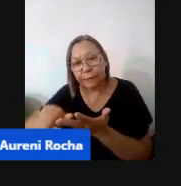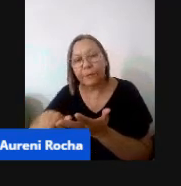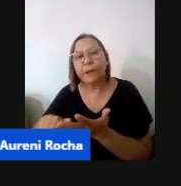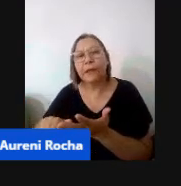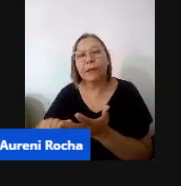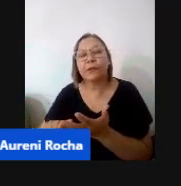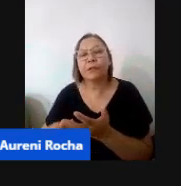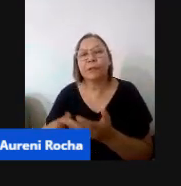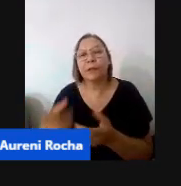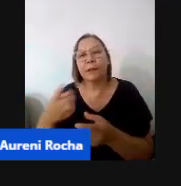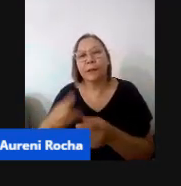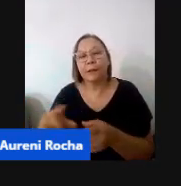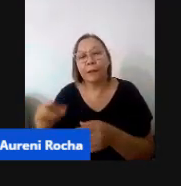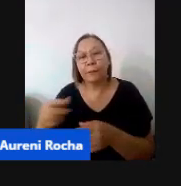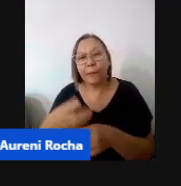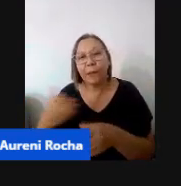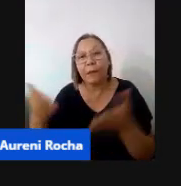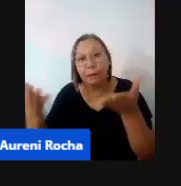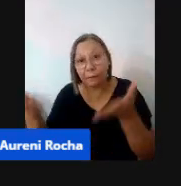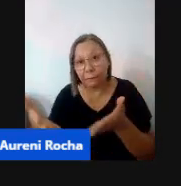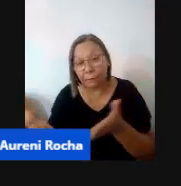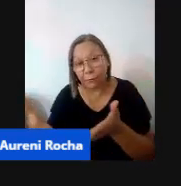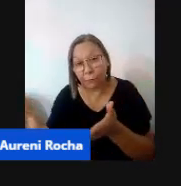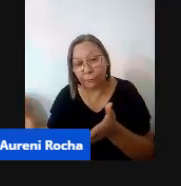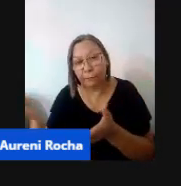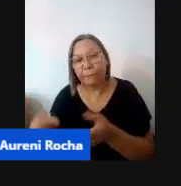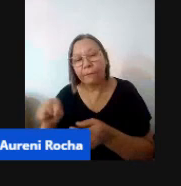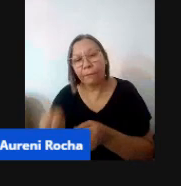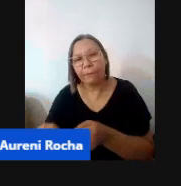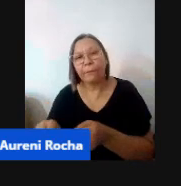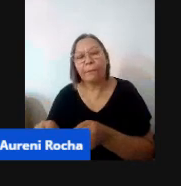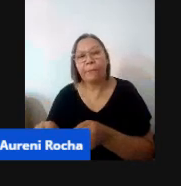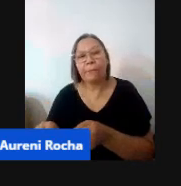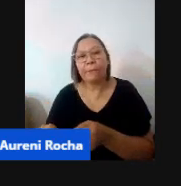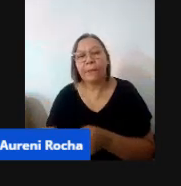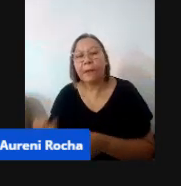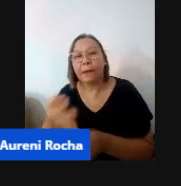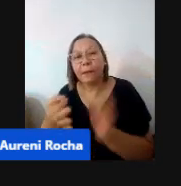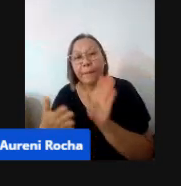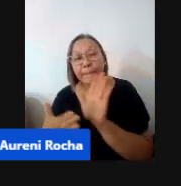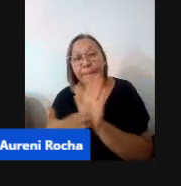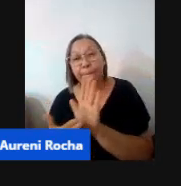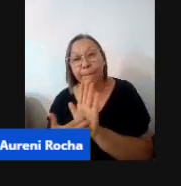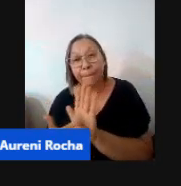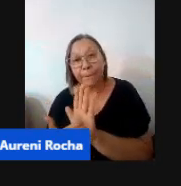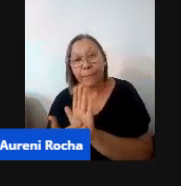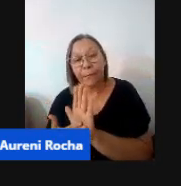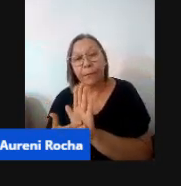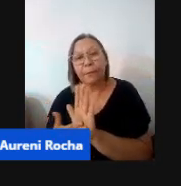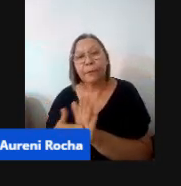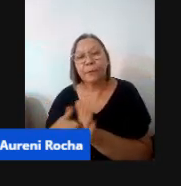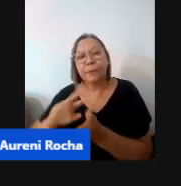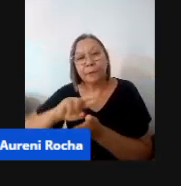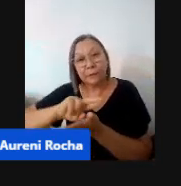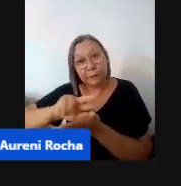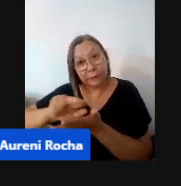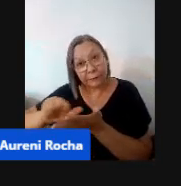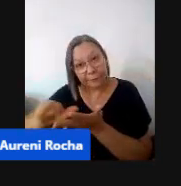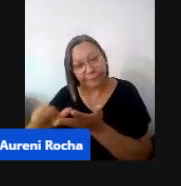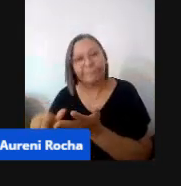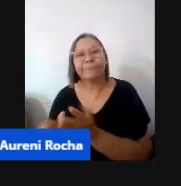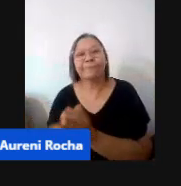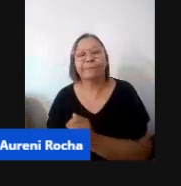dinâmica, muito atual e que propõe diversas. Então, eu vou abrir